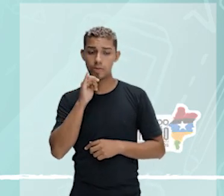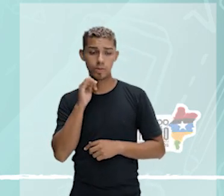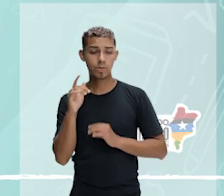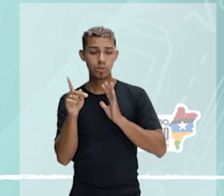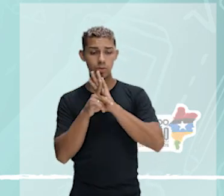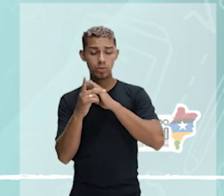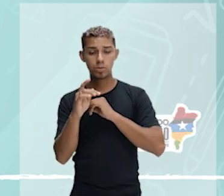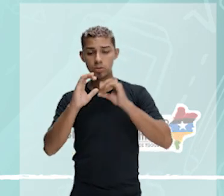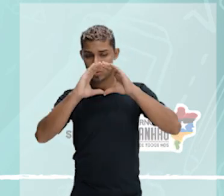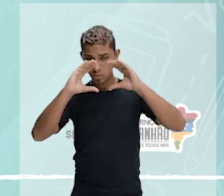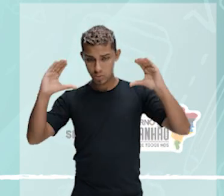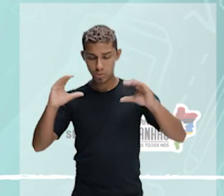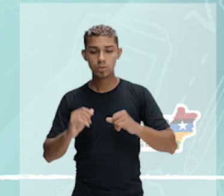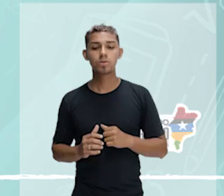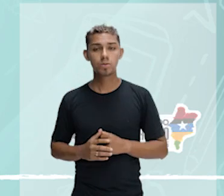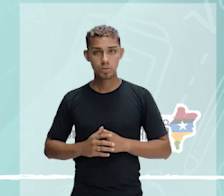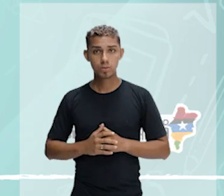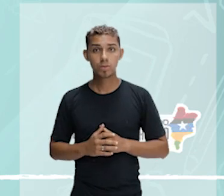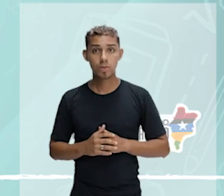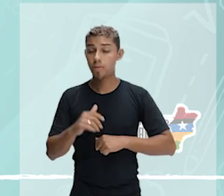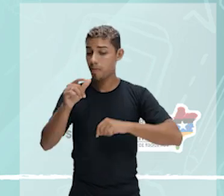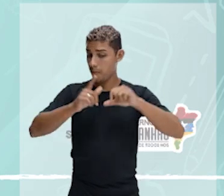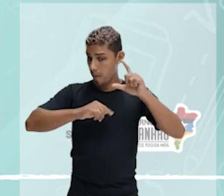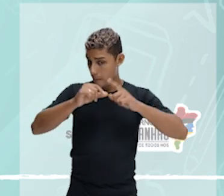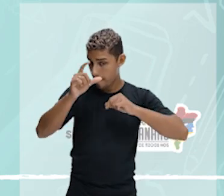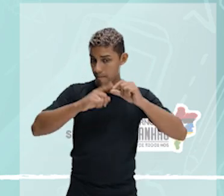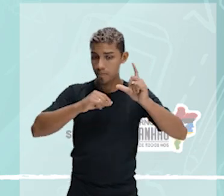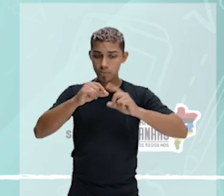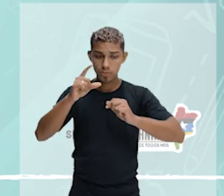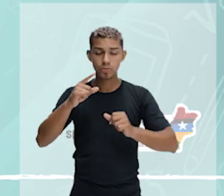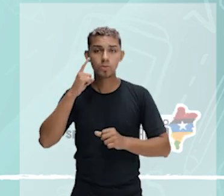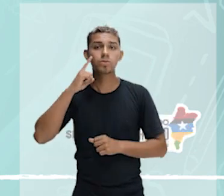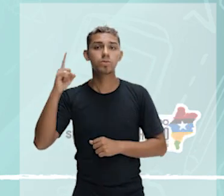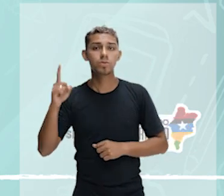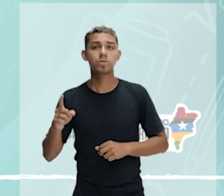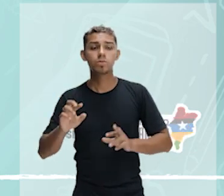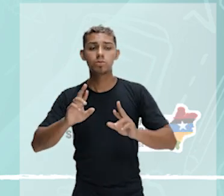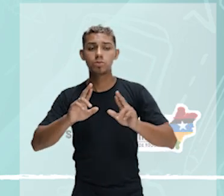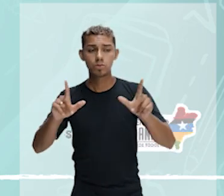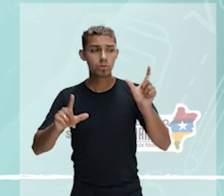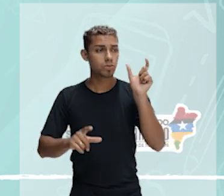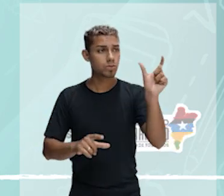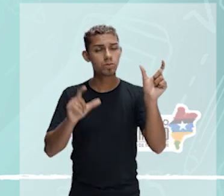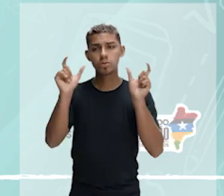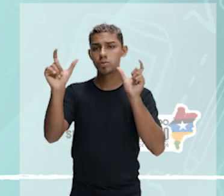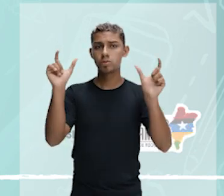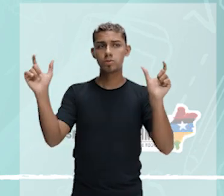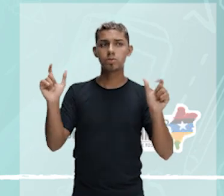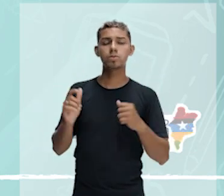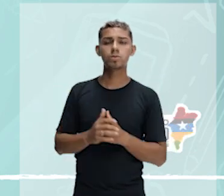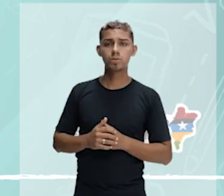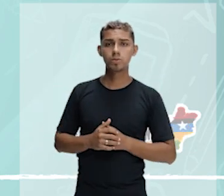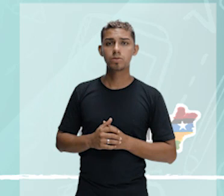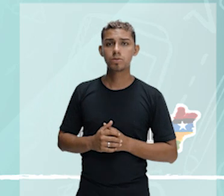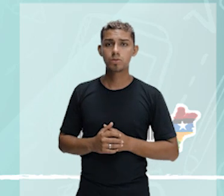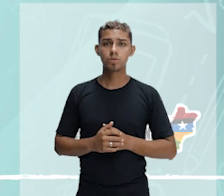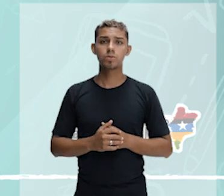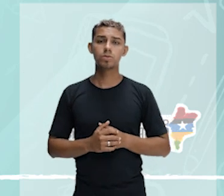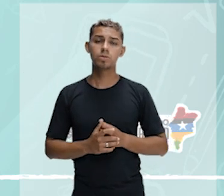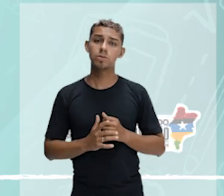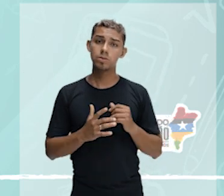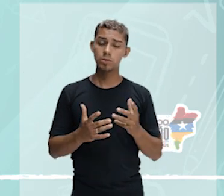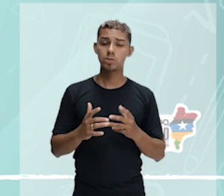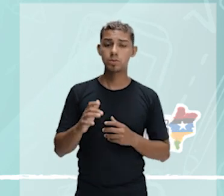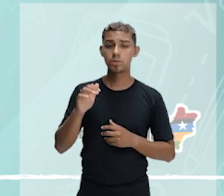céu. As estrelas diferiam dos pontos, certo? Nem tanto pelo